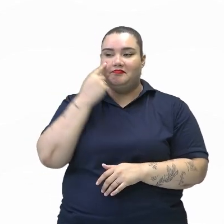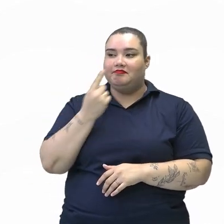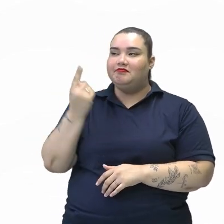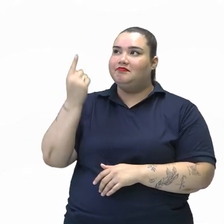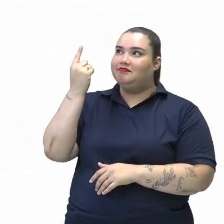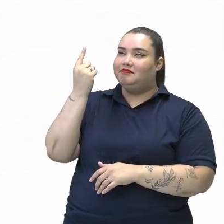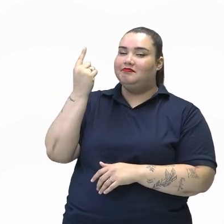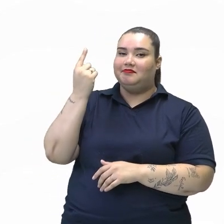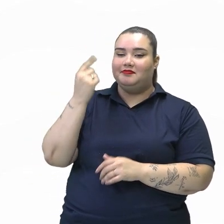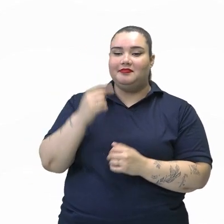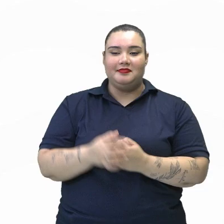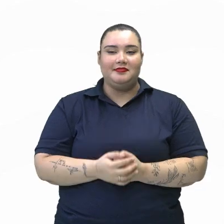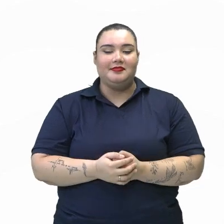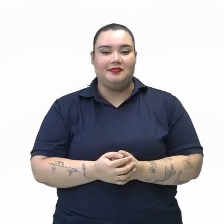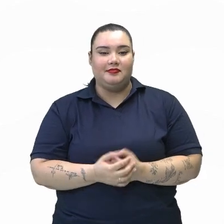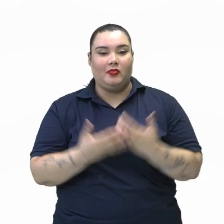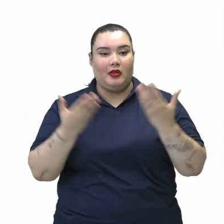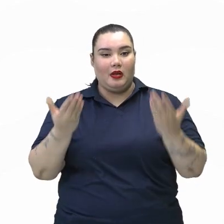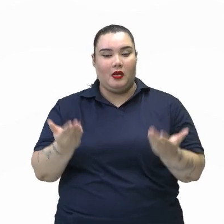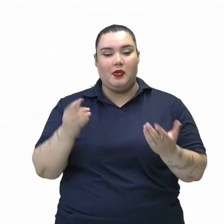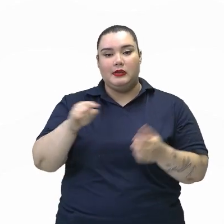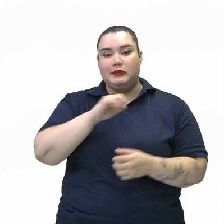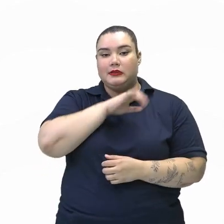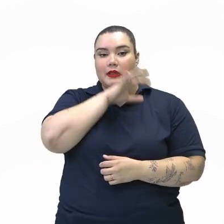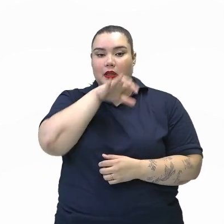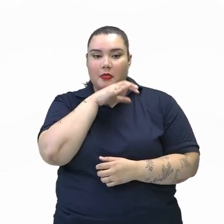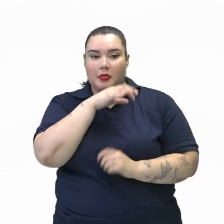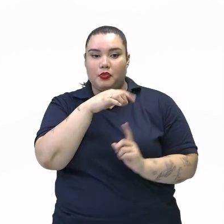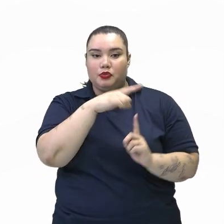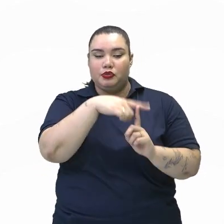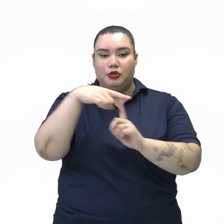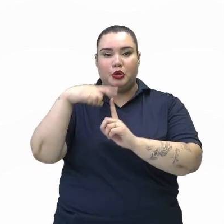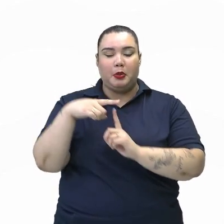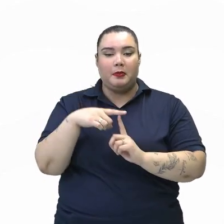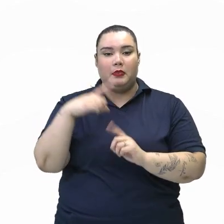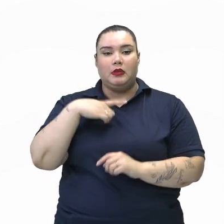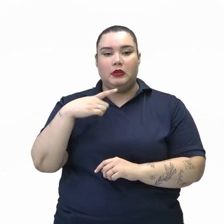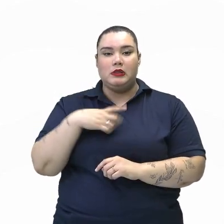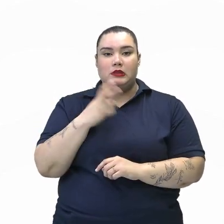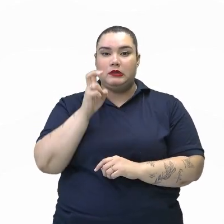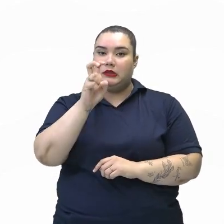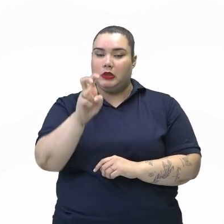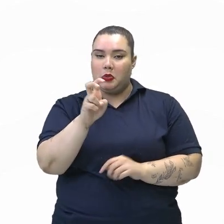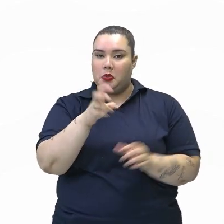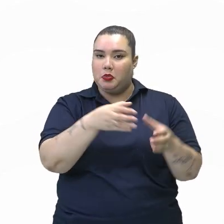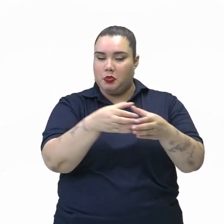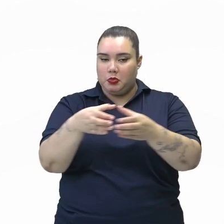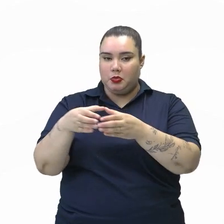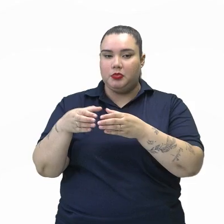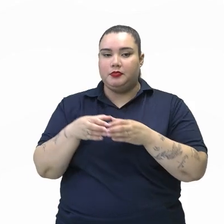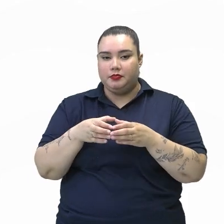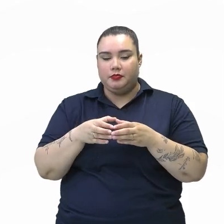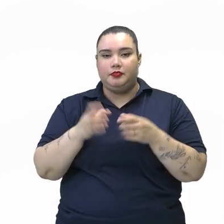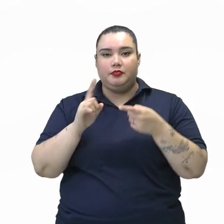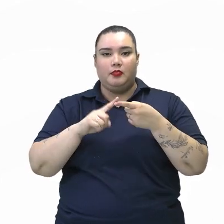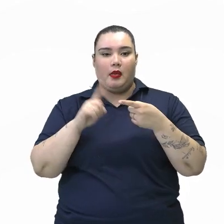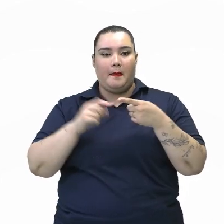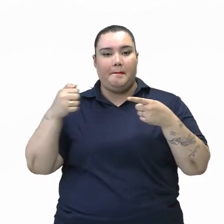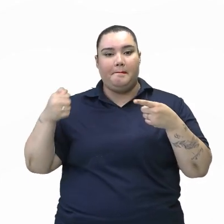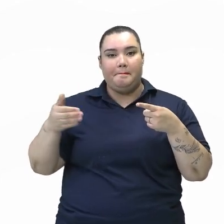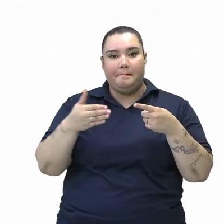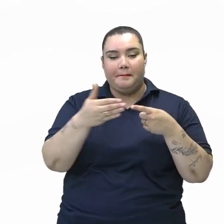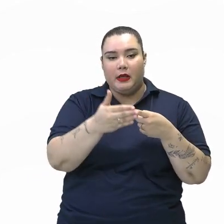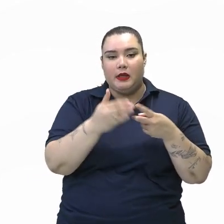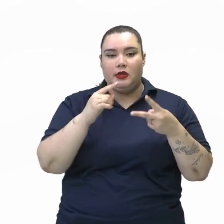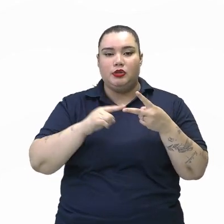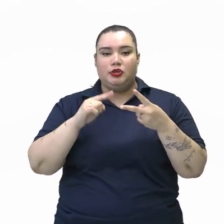a ararinha azul. Então, os animais cordados, eles são divididos em 5 classes. Nós temos os